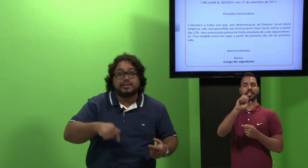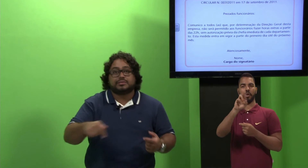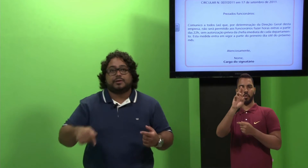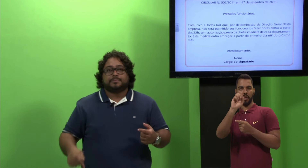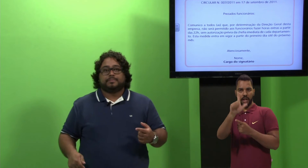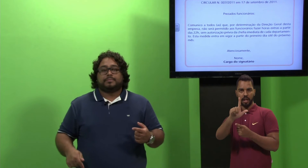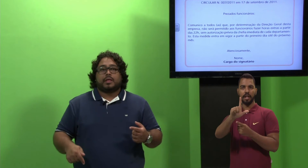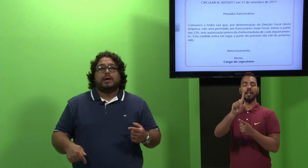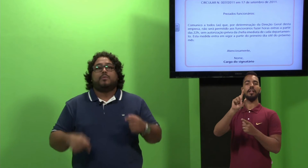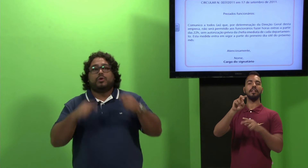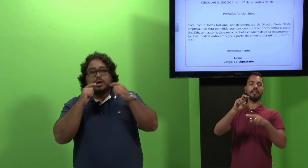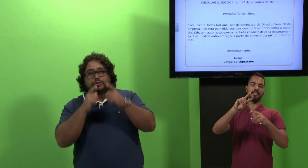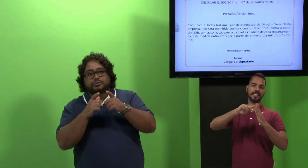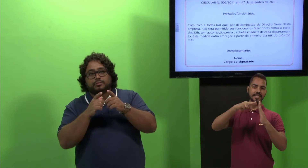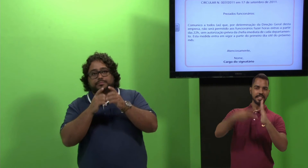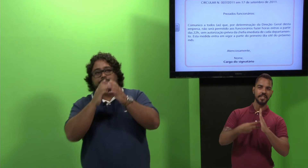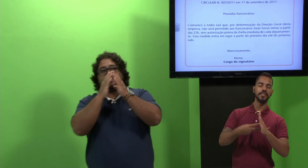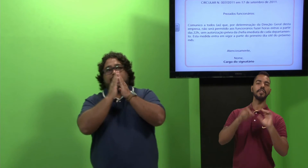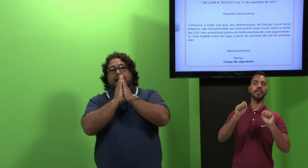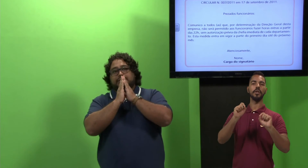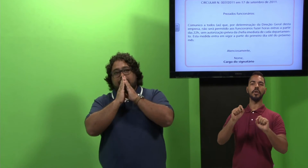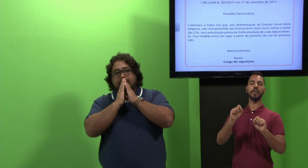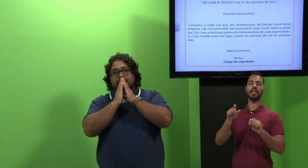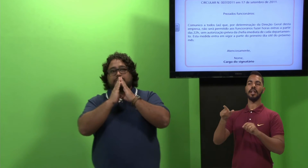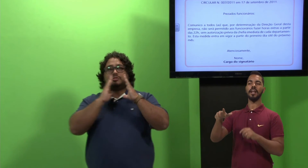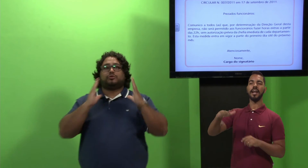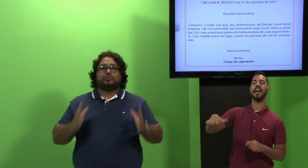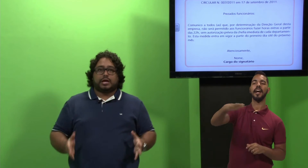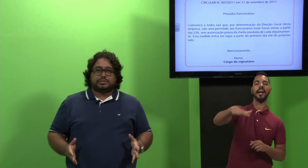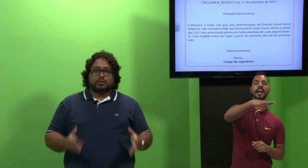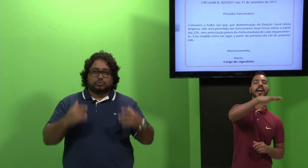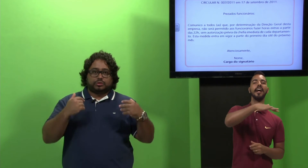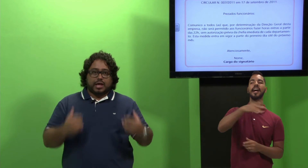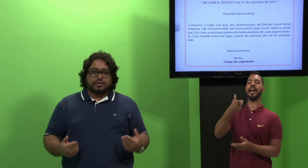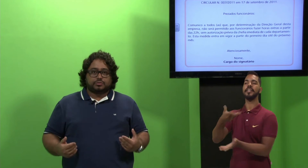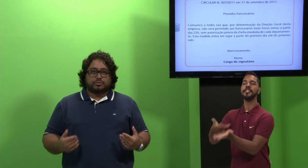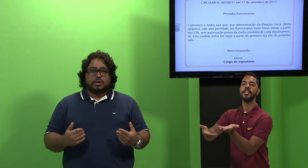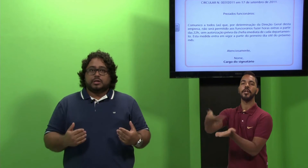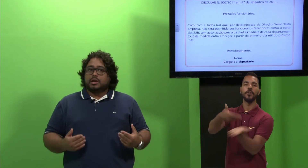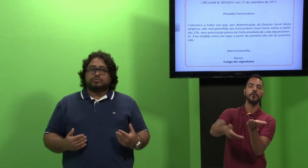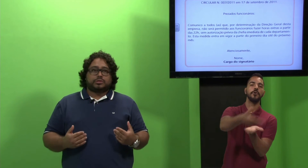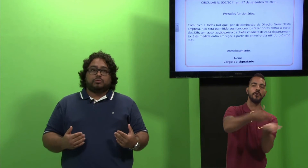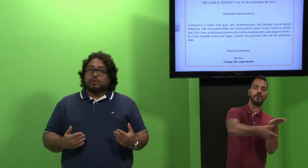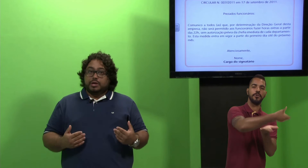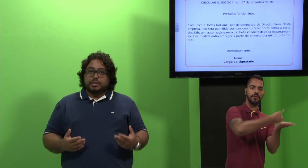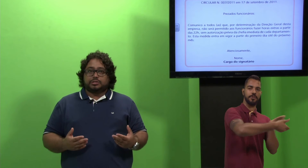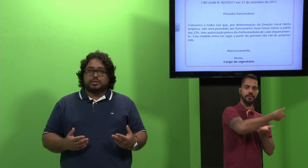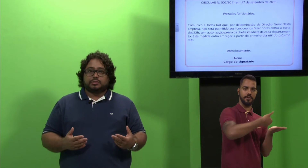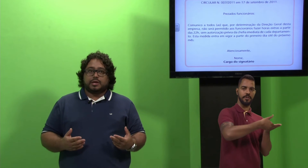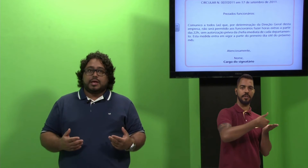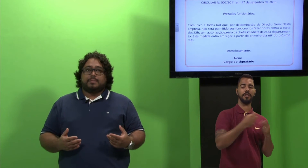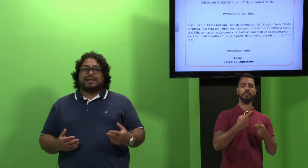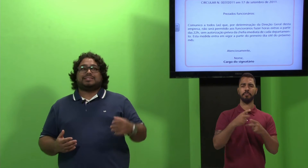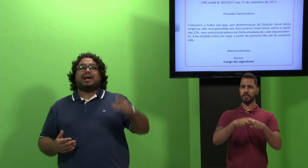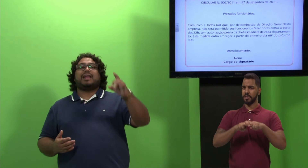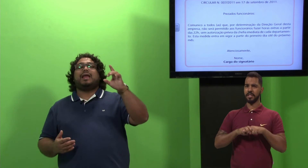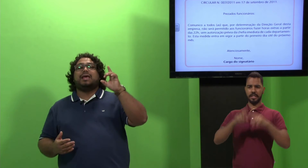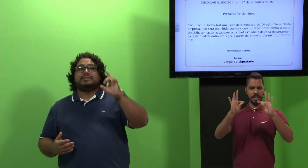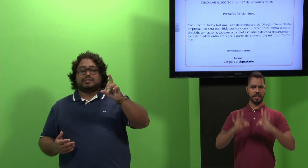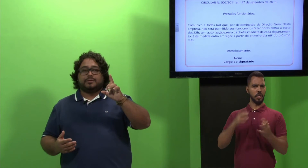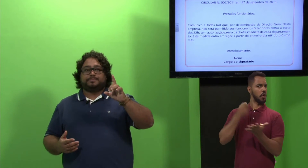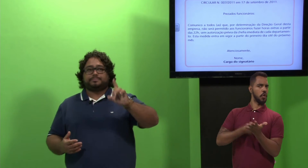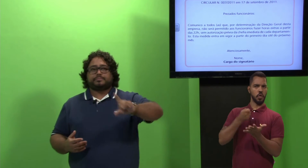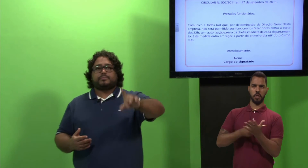mesma empresa. Por isso, as regras de estruturação do texto não são tão rígidas, mas